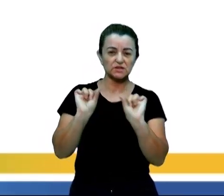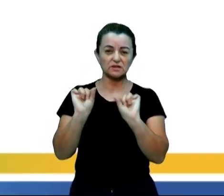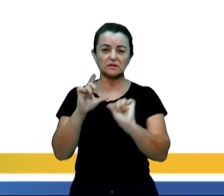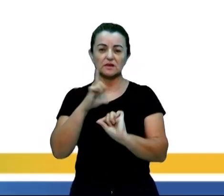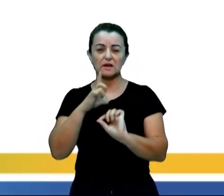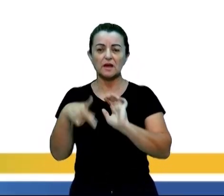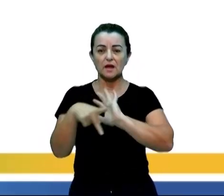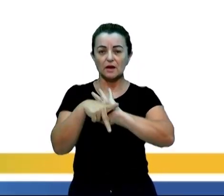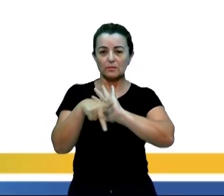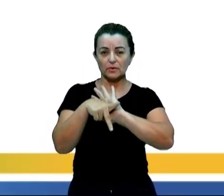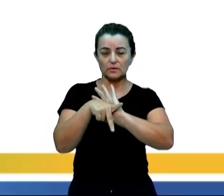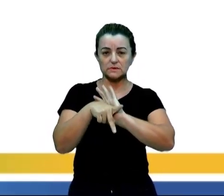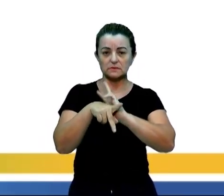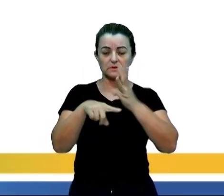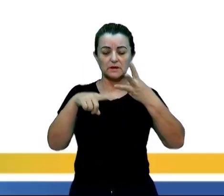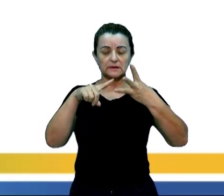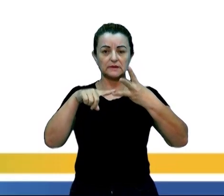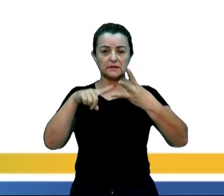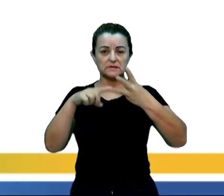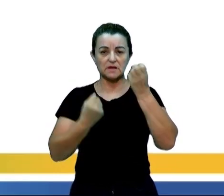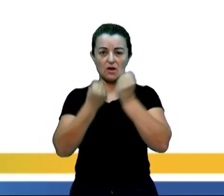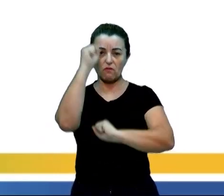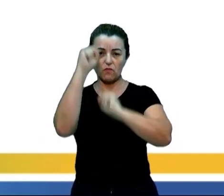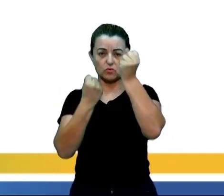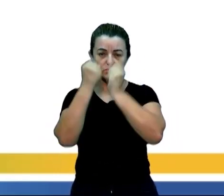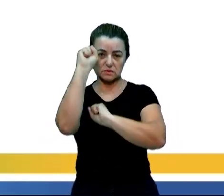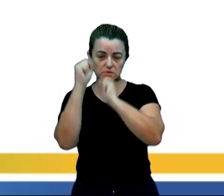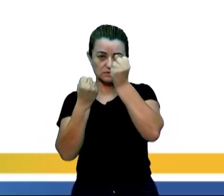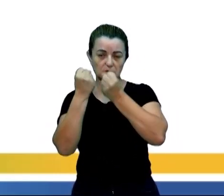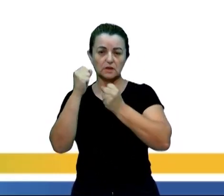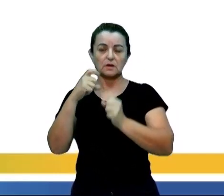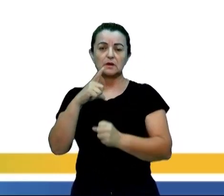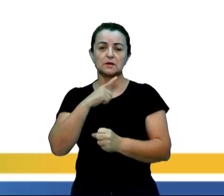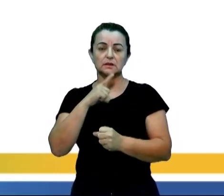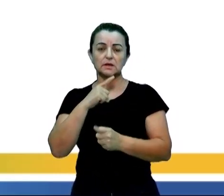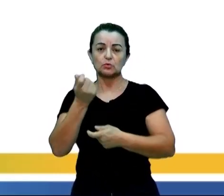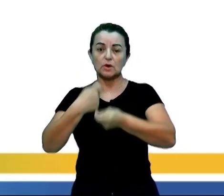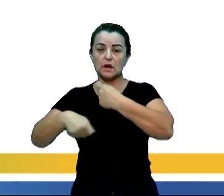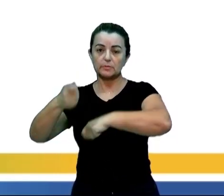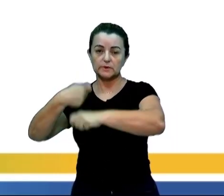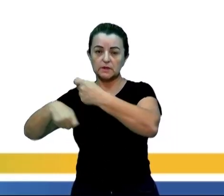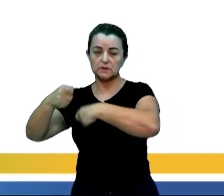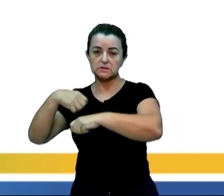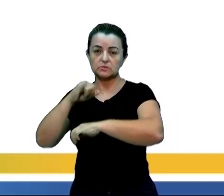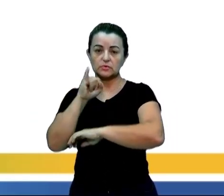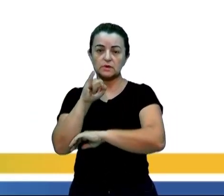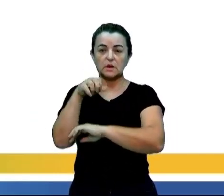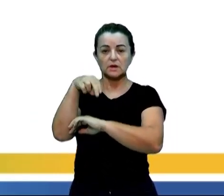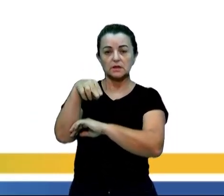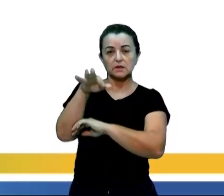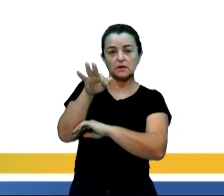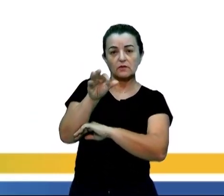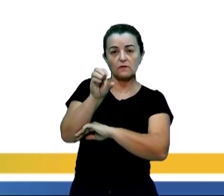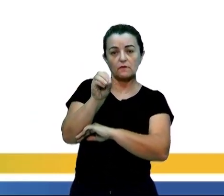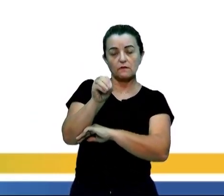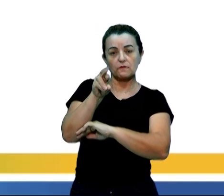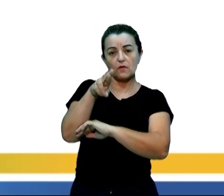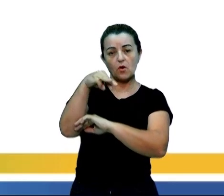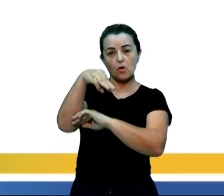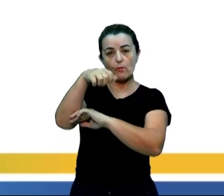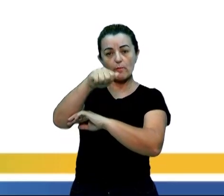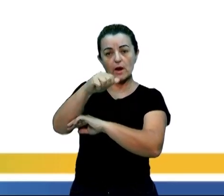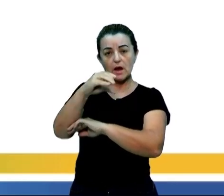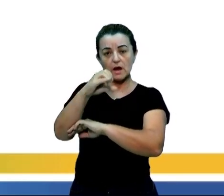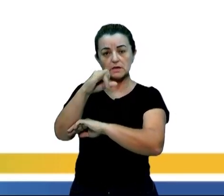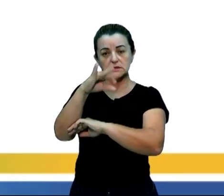configuração da terceira revolução industrial, do capitalismo informacional e também, que é basicamente a mesma coisa,